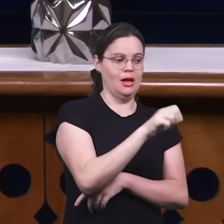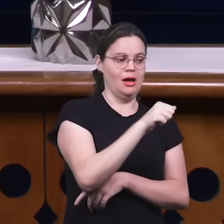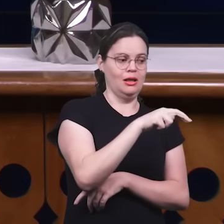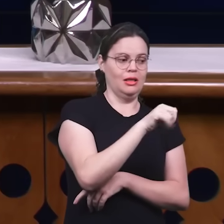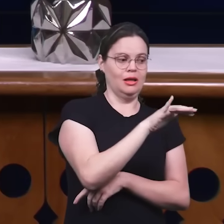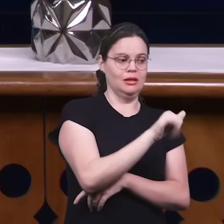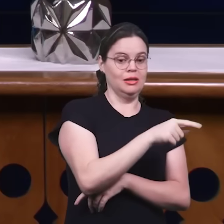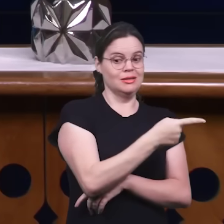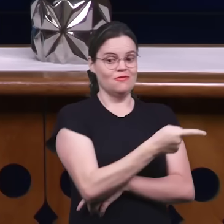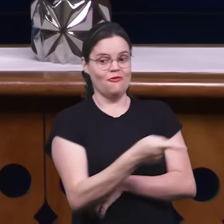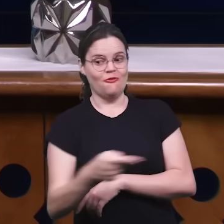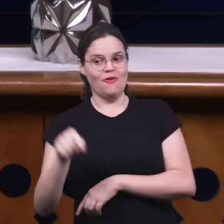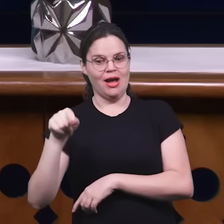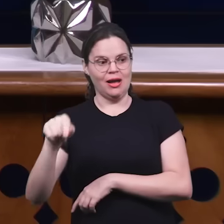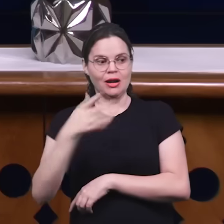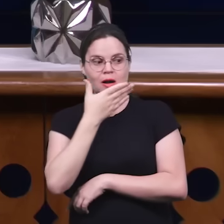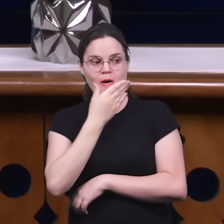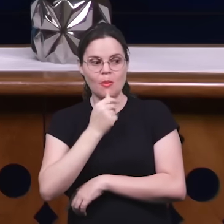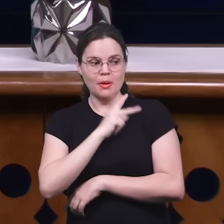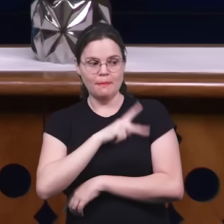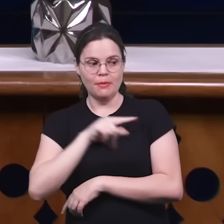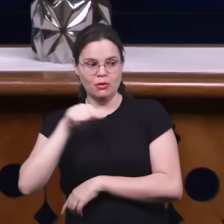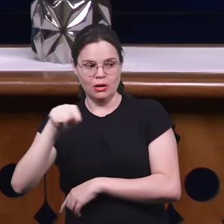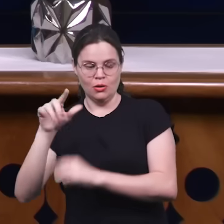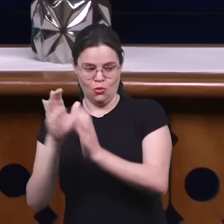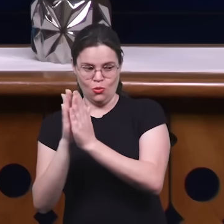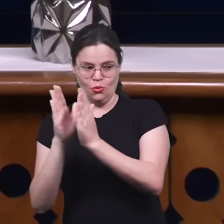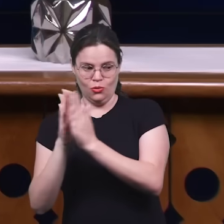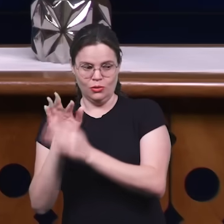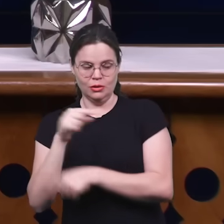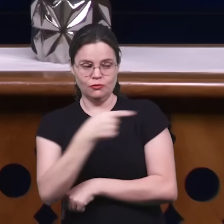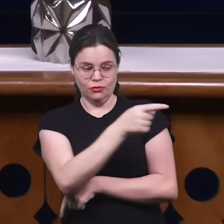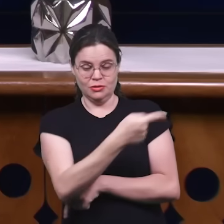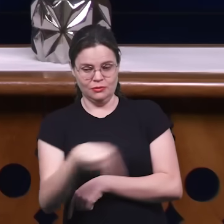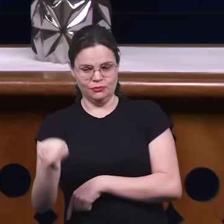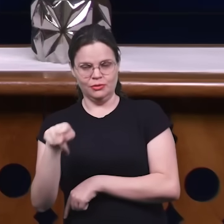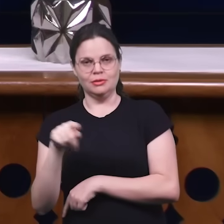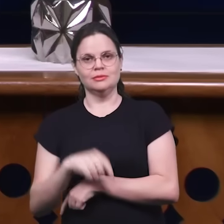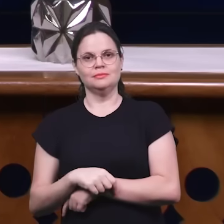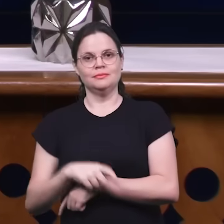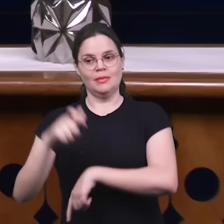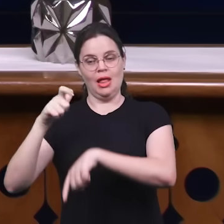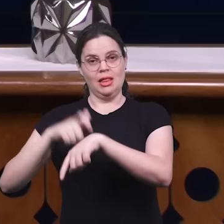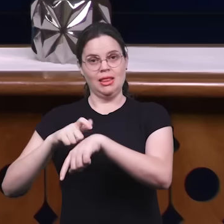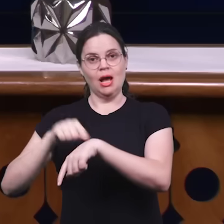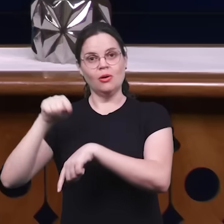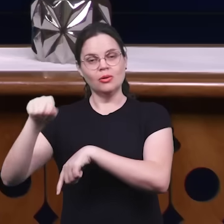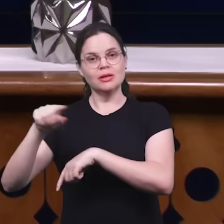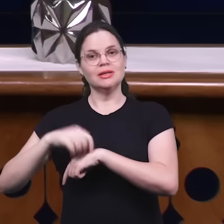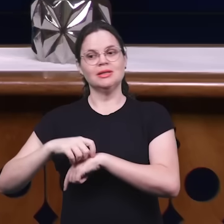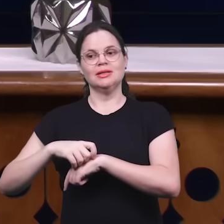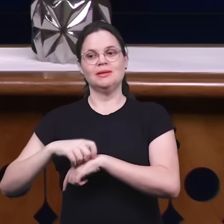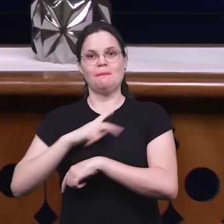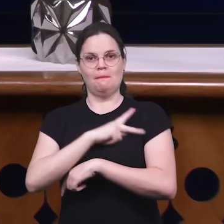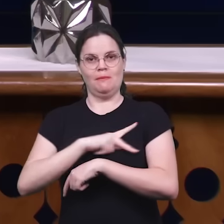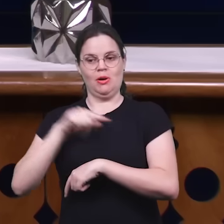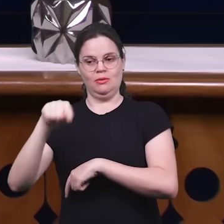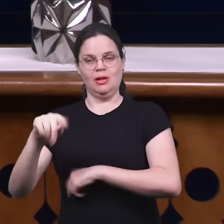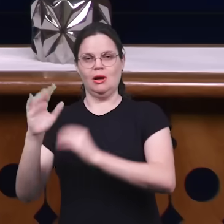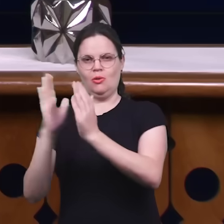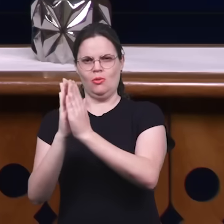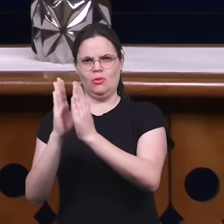orando. Enquanto Paulo orava, Deus se revelava